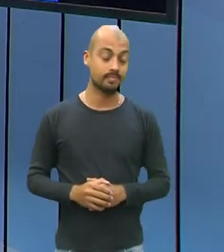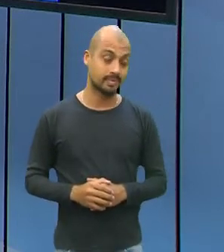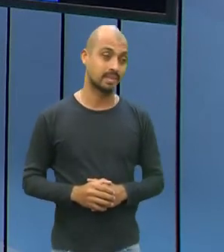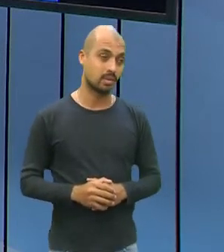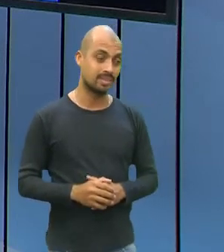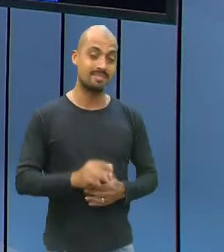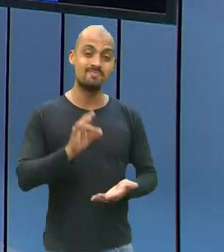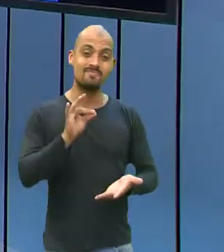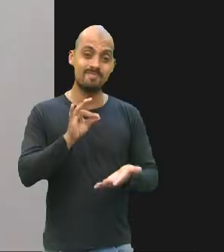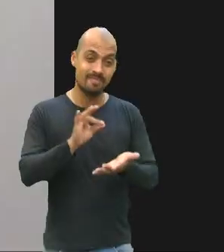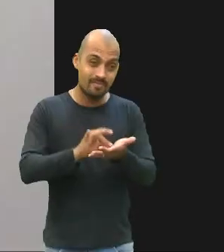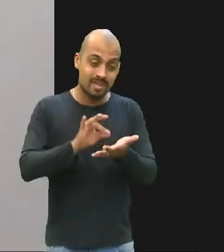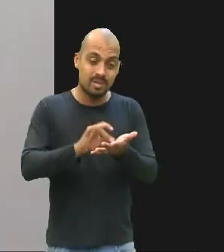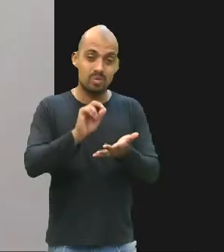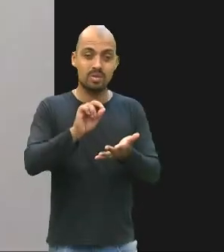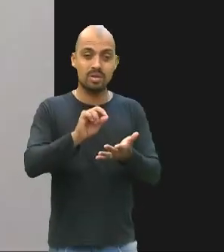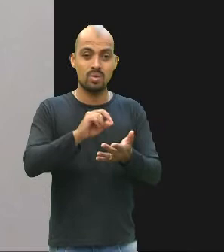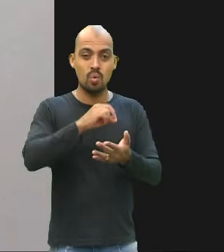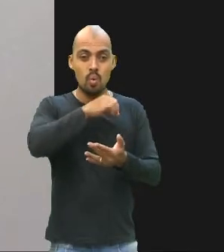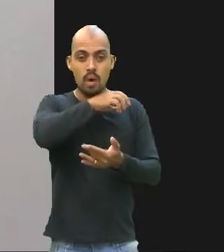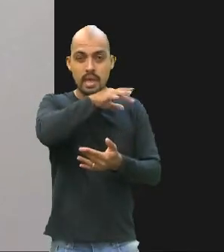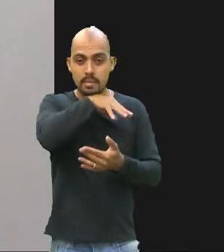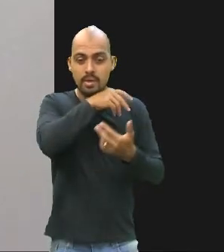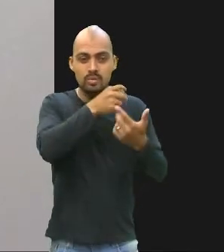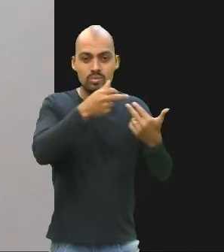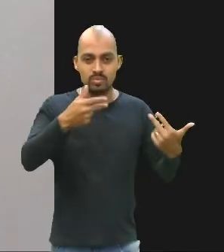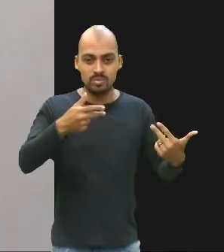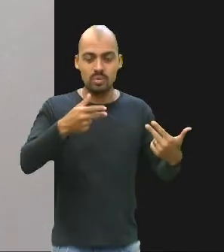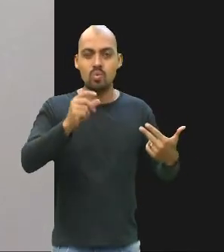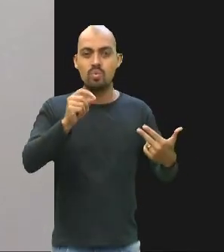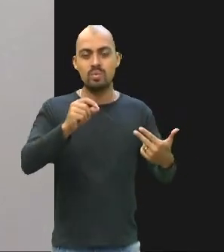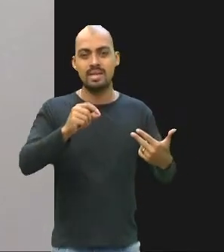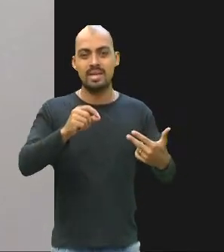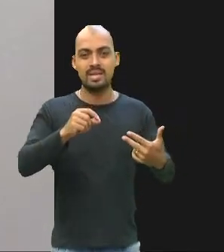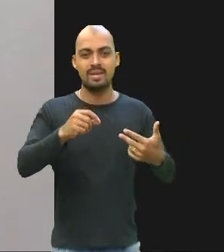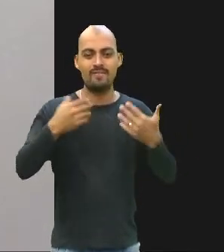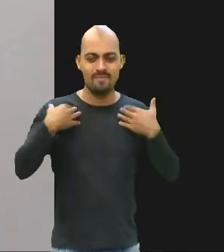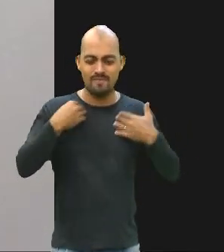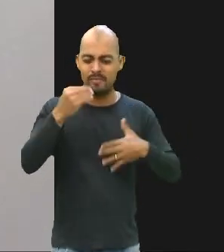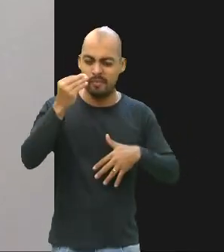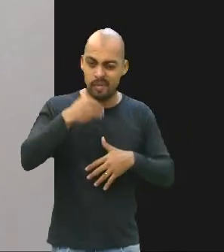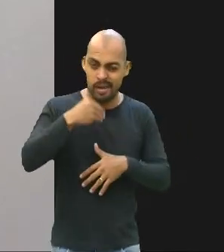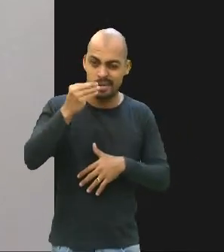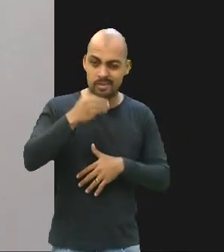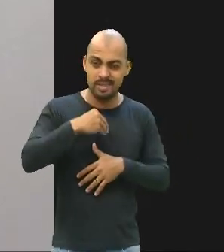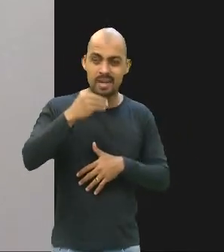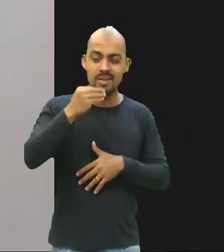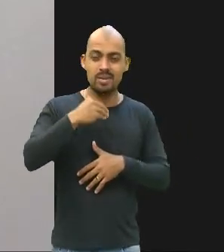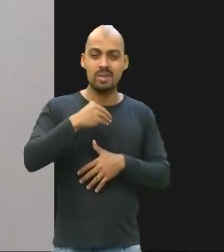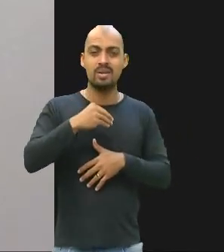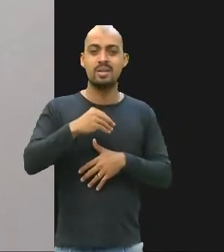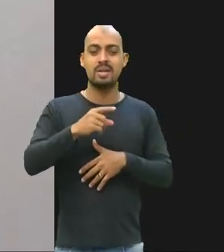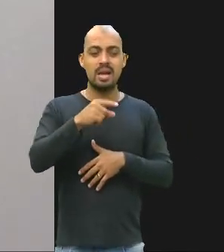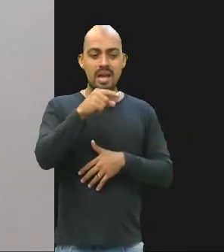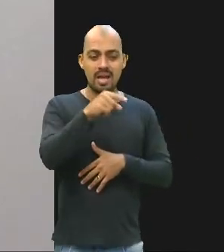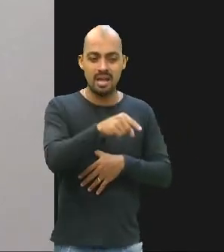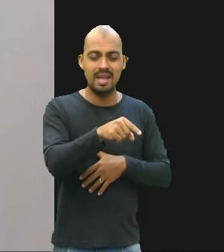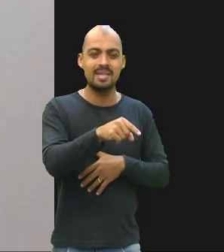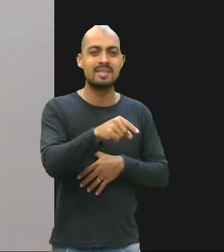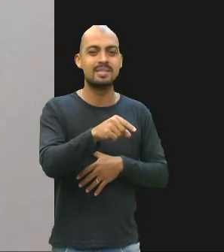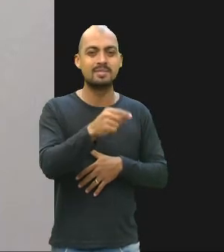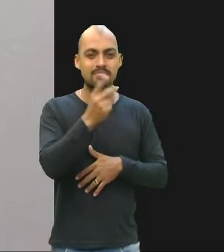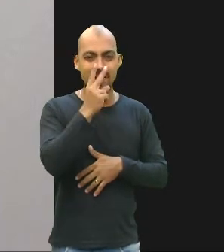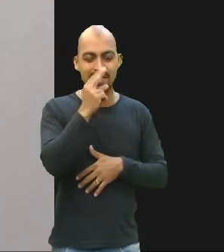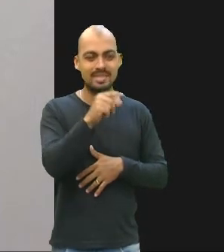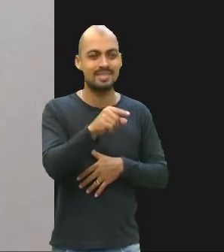Na verdade, quando os animais eles chegam na situação de debilitados, né, eles acabam meio que